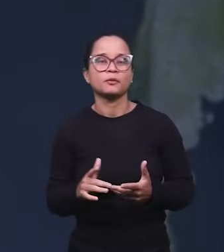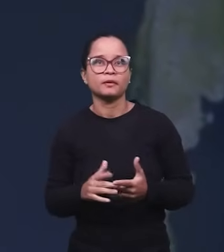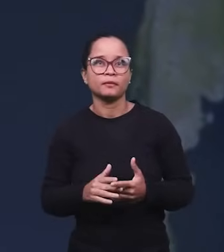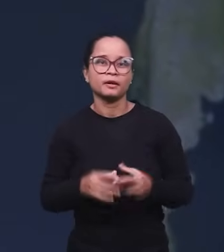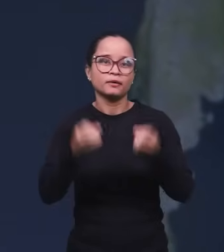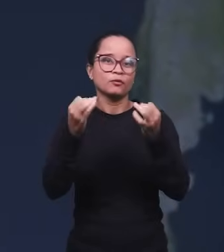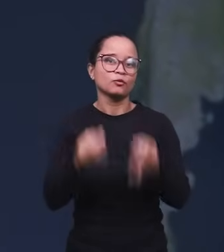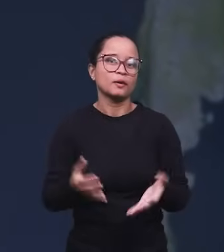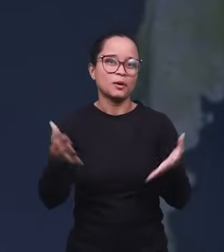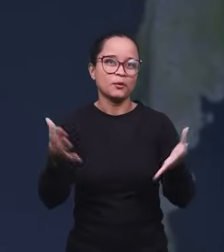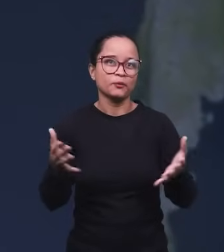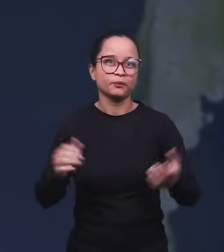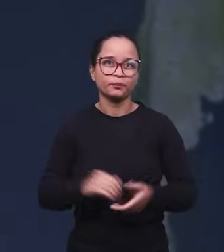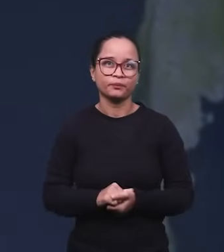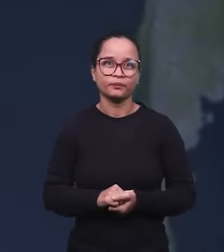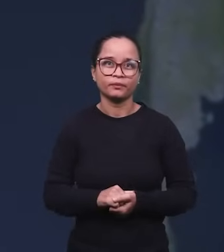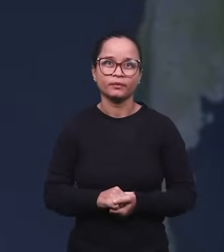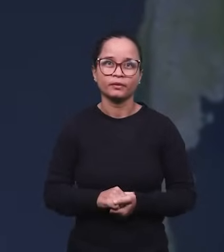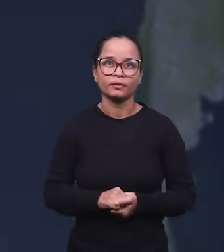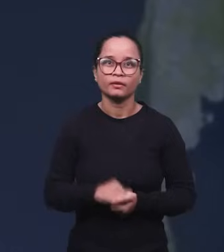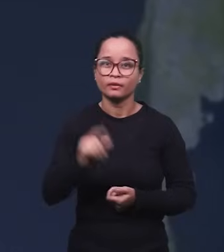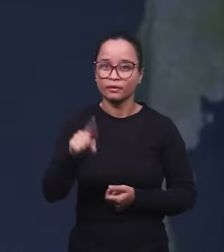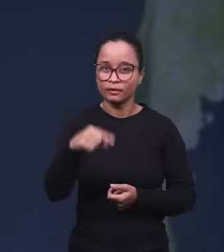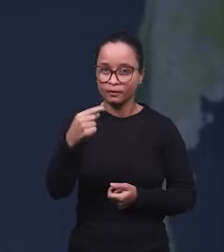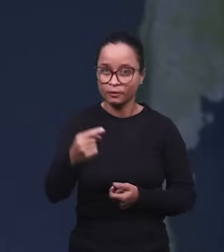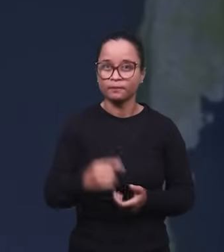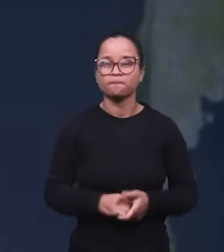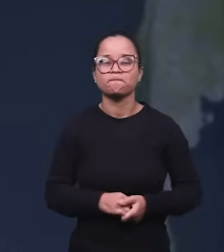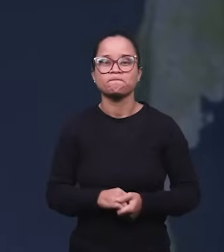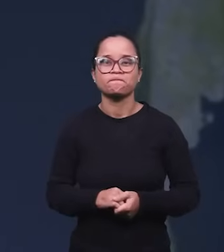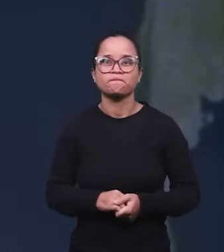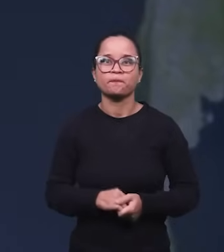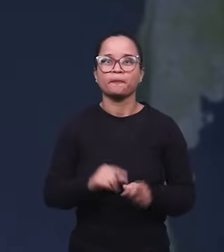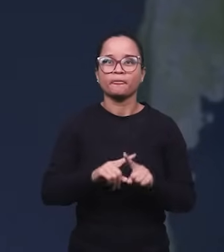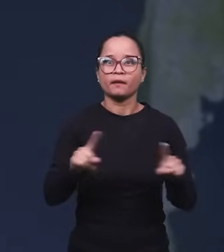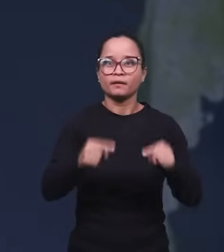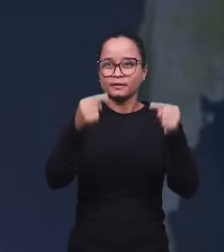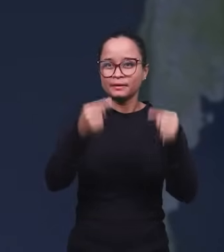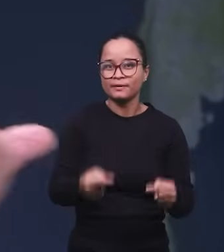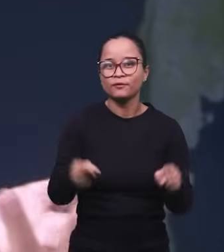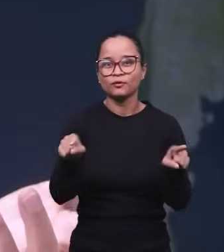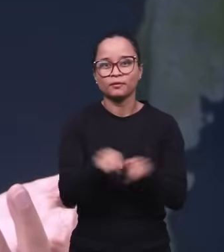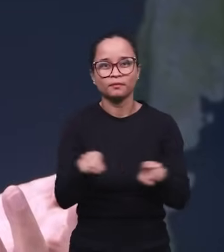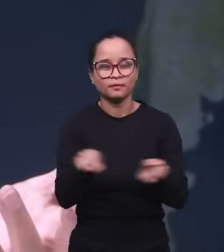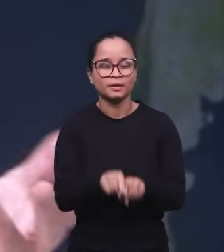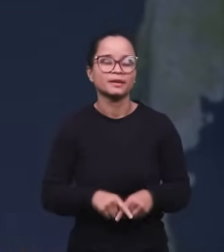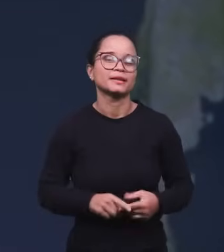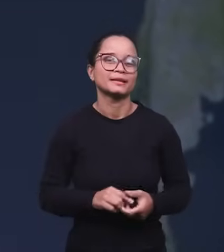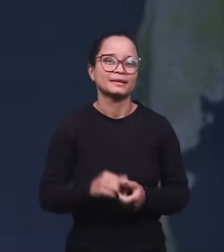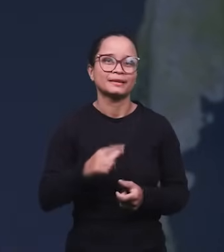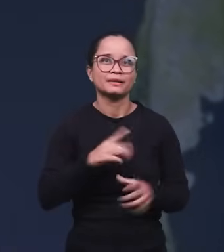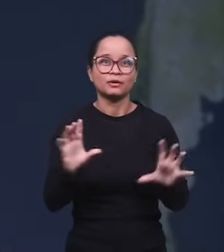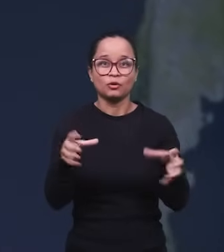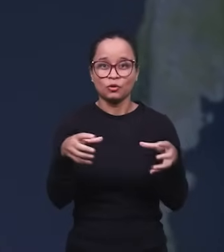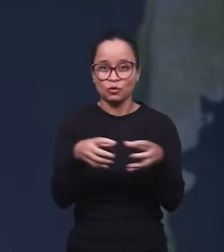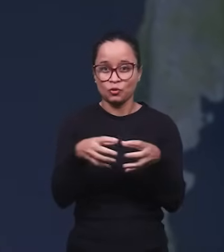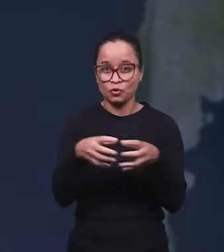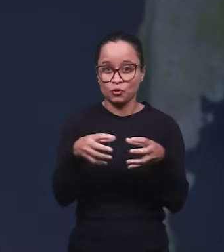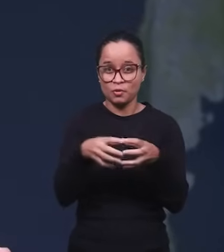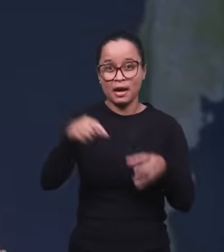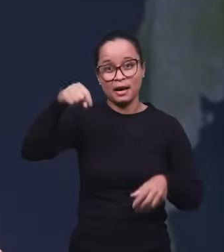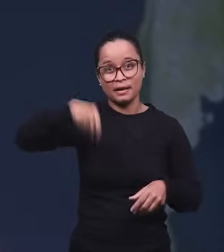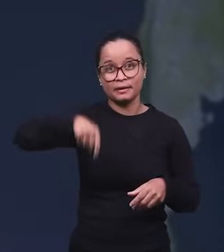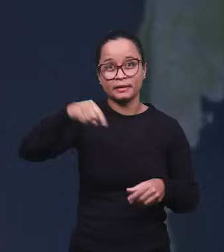respeito dos quais eu vou falar aqui agora em seguida. Mas nós temos também outro desafio, que é o seguinte: nós temos